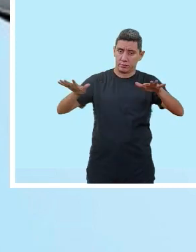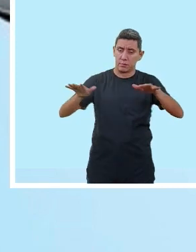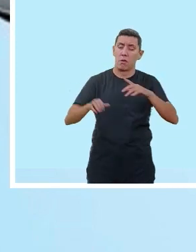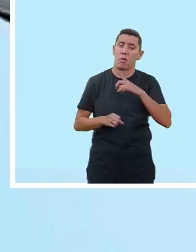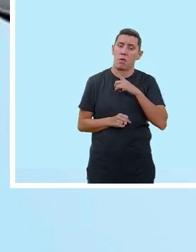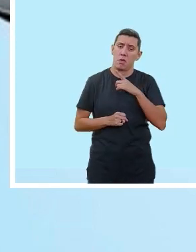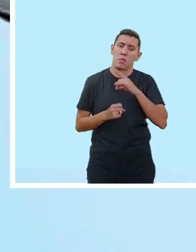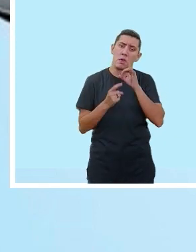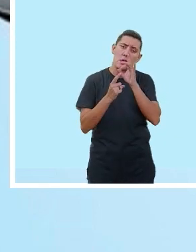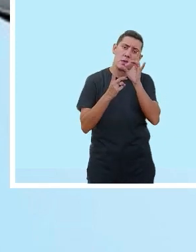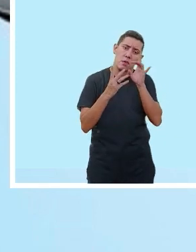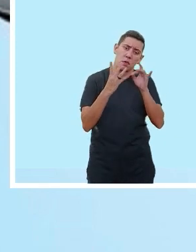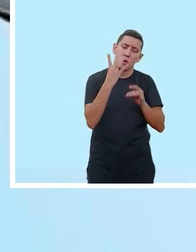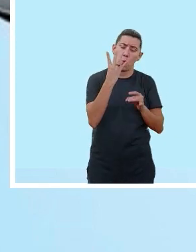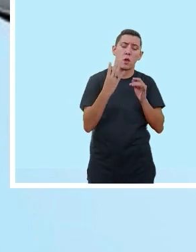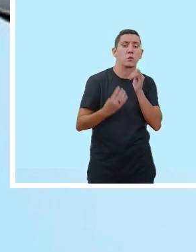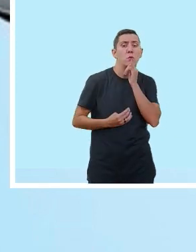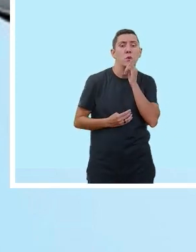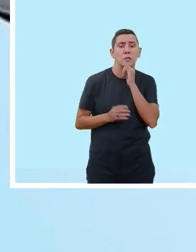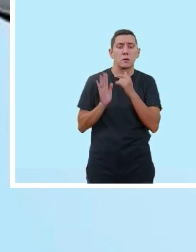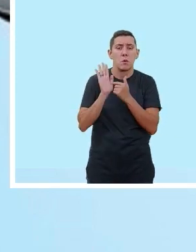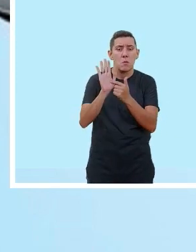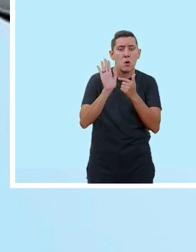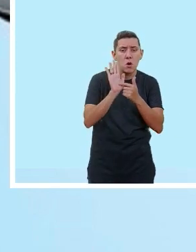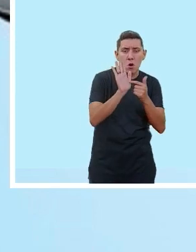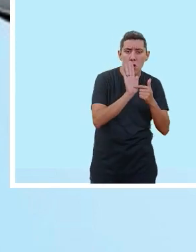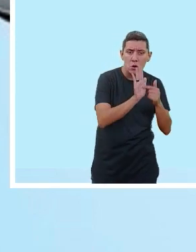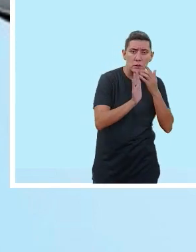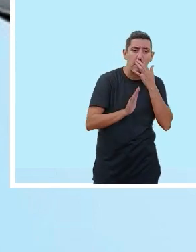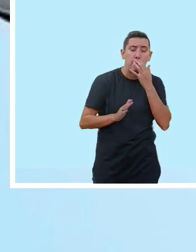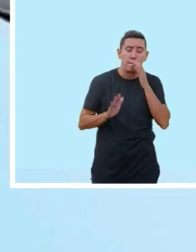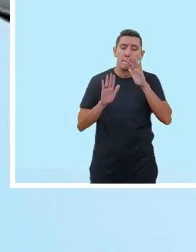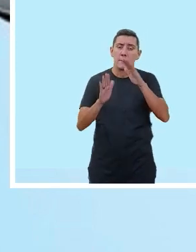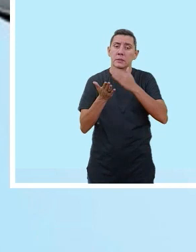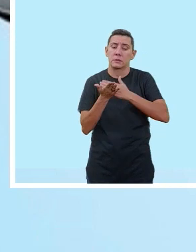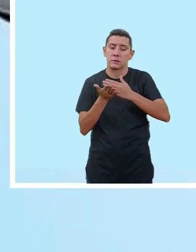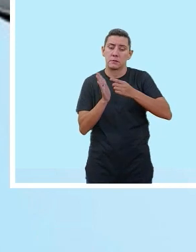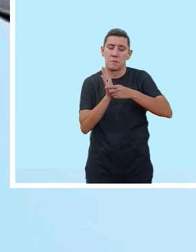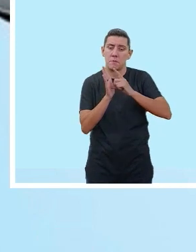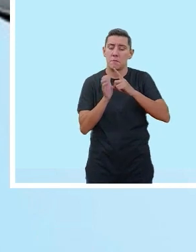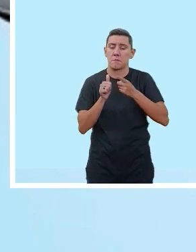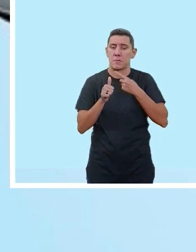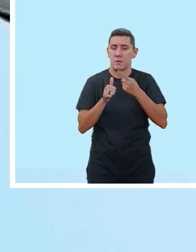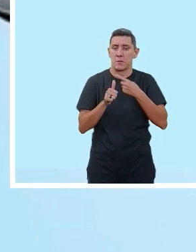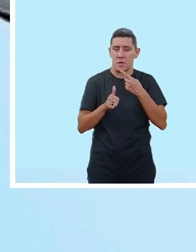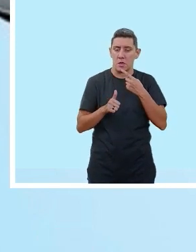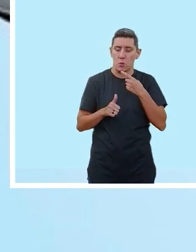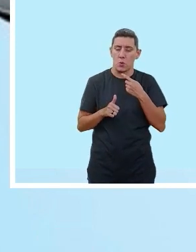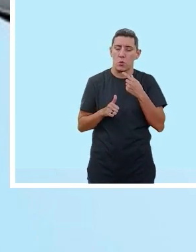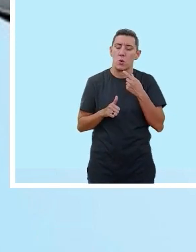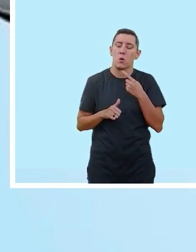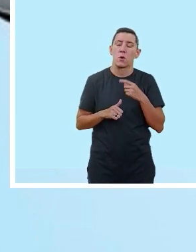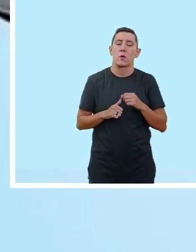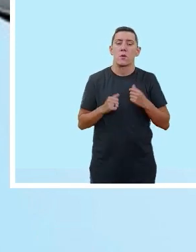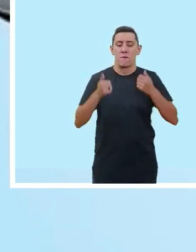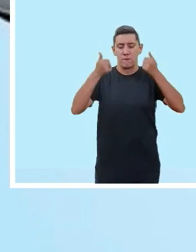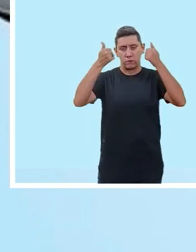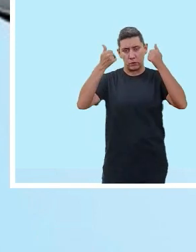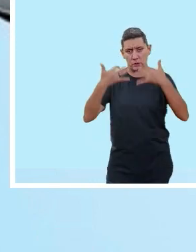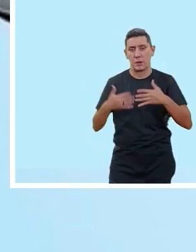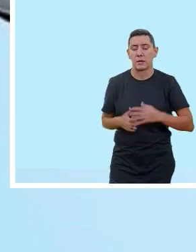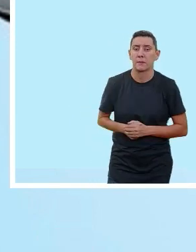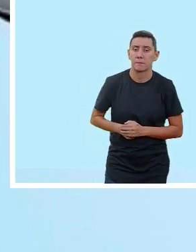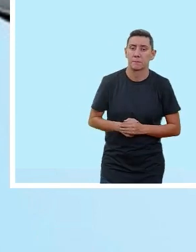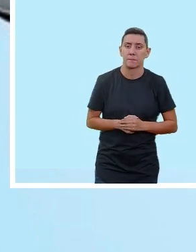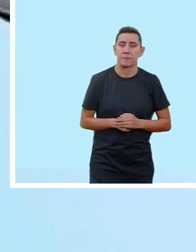desses pilares, mas inicialmente vamos comentar sobre algum deles, né? Então, inicialmente,